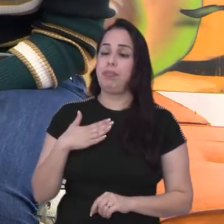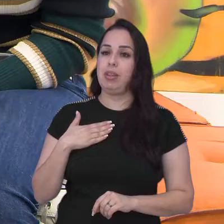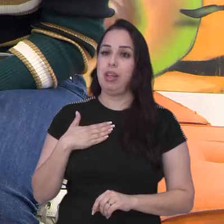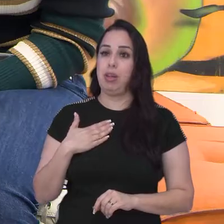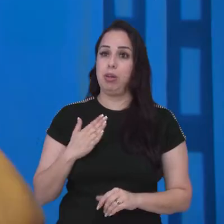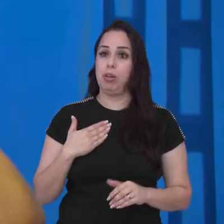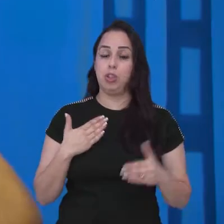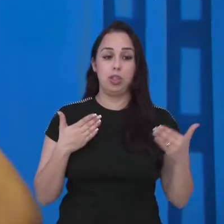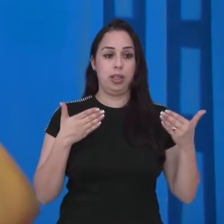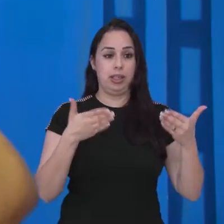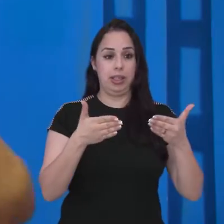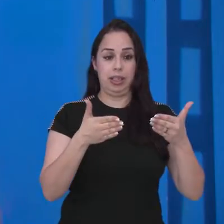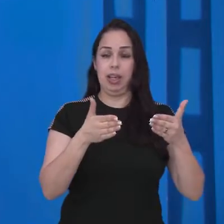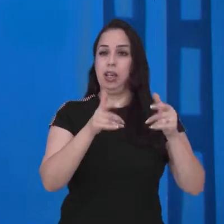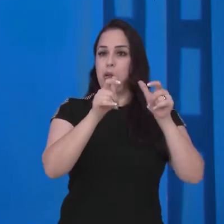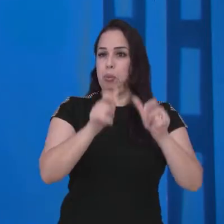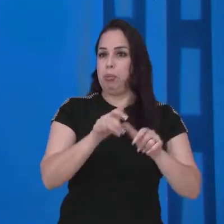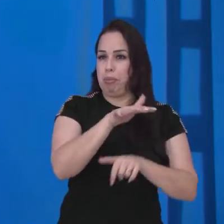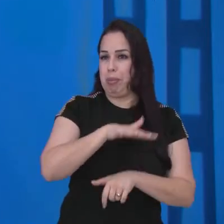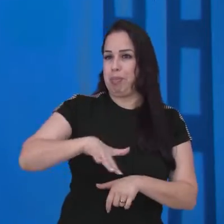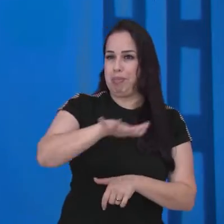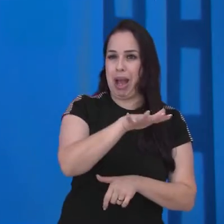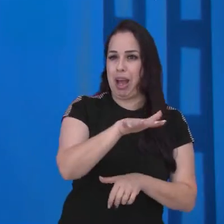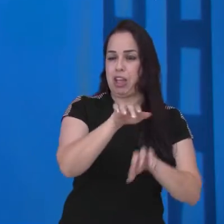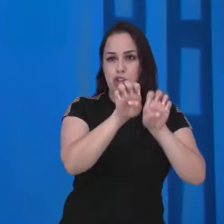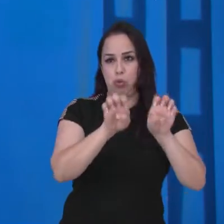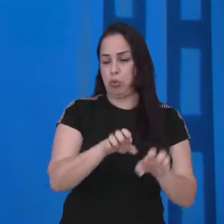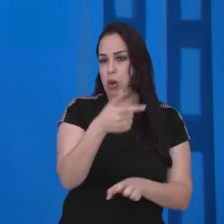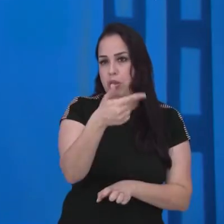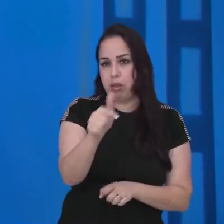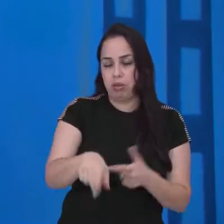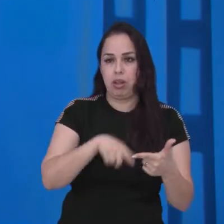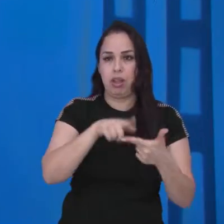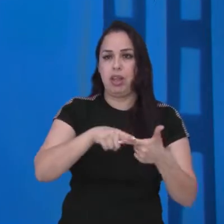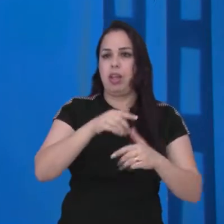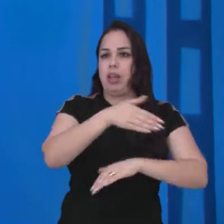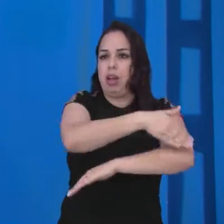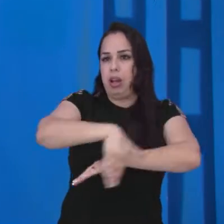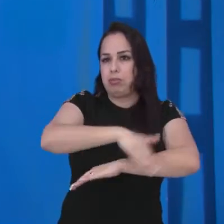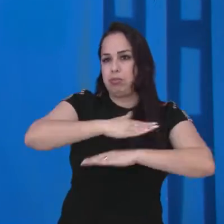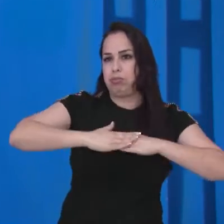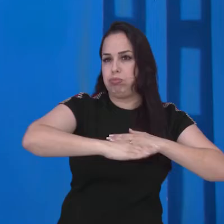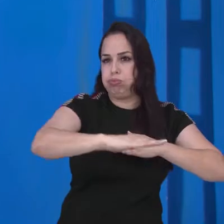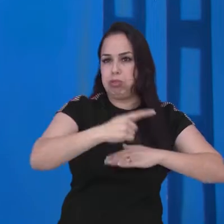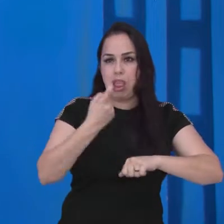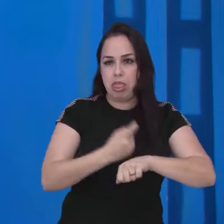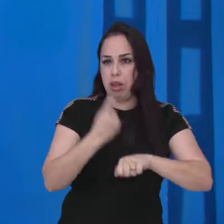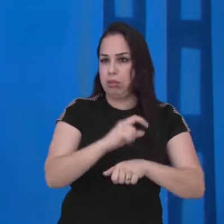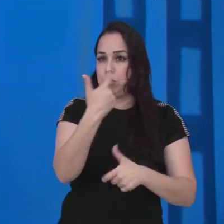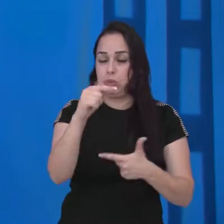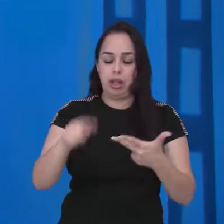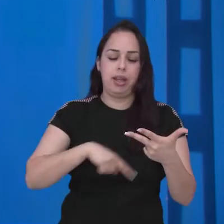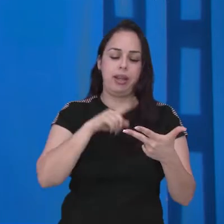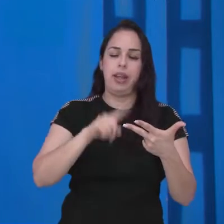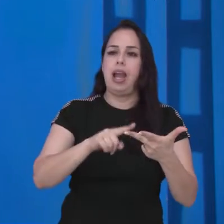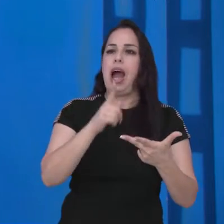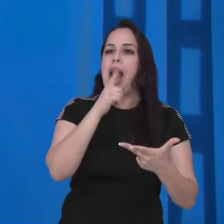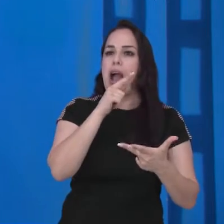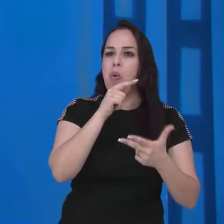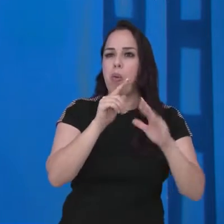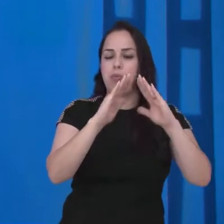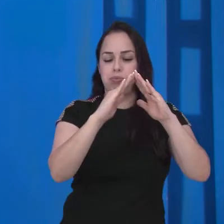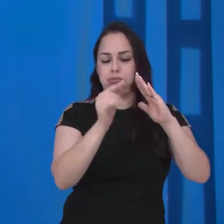bairro com todas aquelas características. Chega num bairro que não tem infraestrutura, então não tem asfalto, não tem água, não tem luz, enfim, né? E foi o Jardim